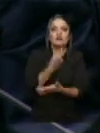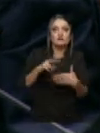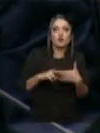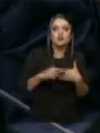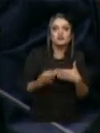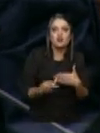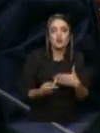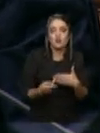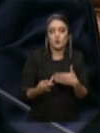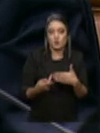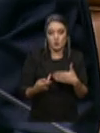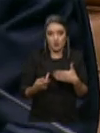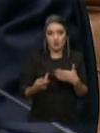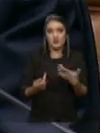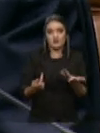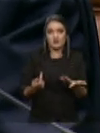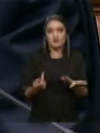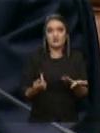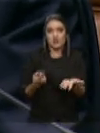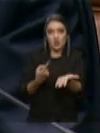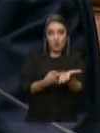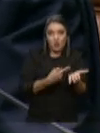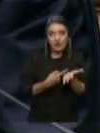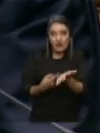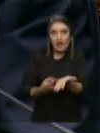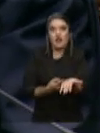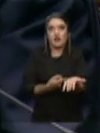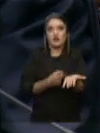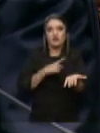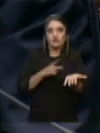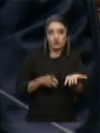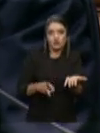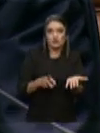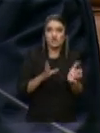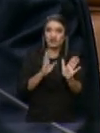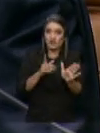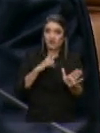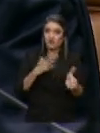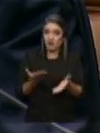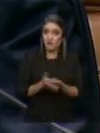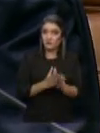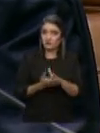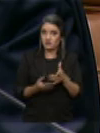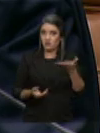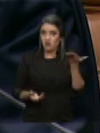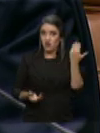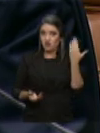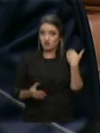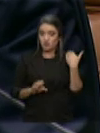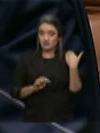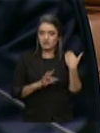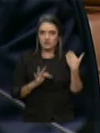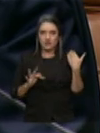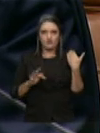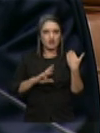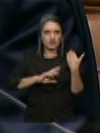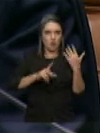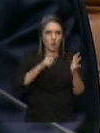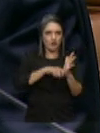tratos continuados. E nós já tínhamos precedentes do Supremo, não específicos em matéria tributária,